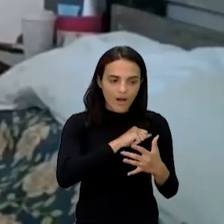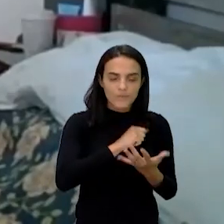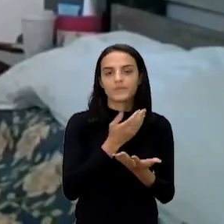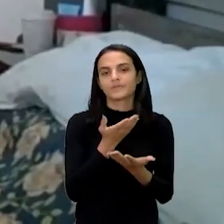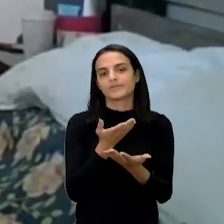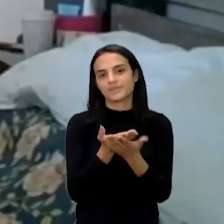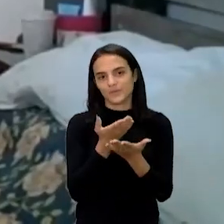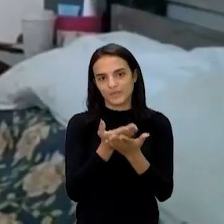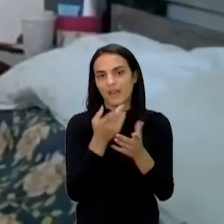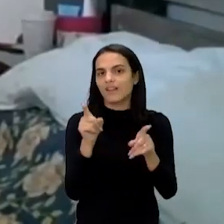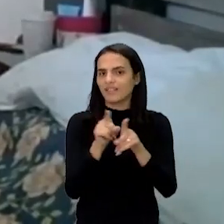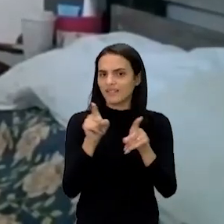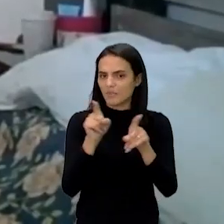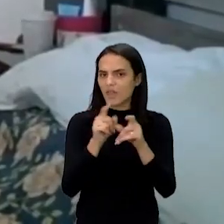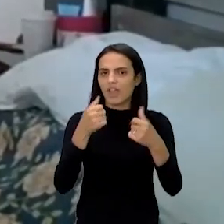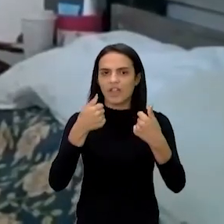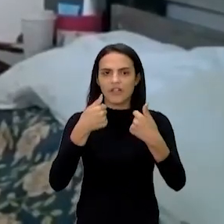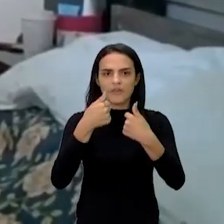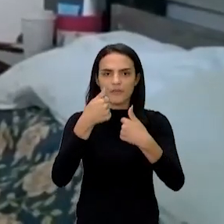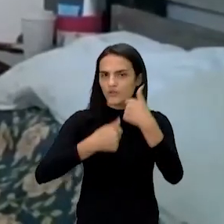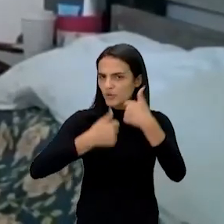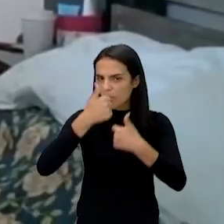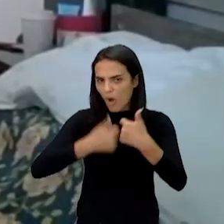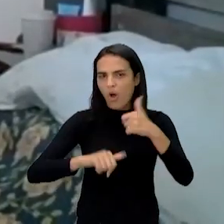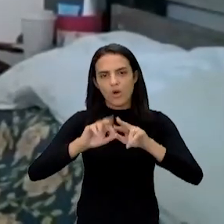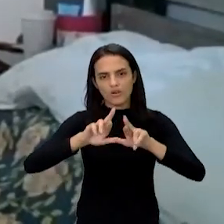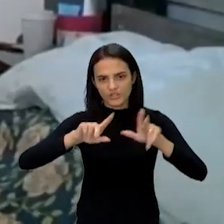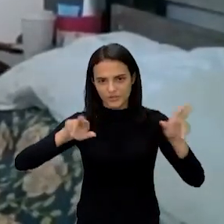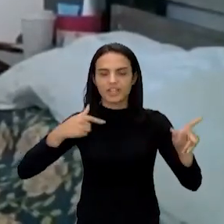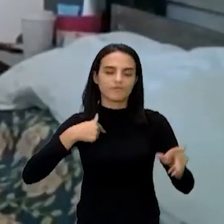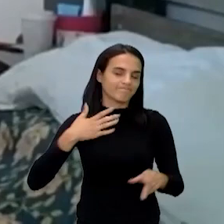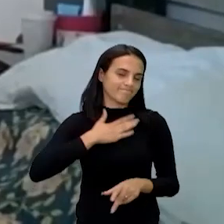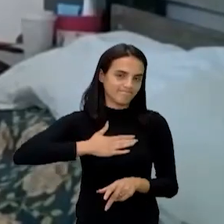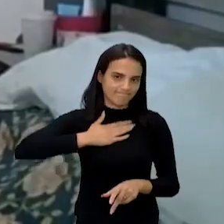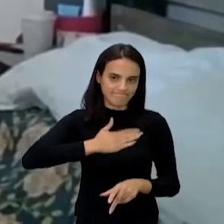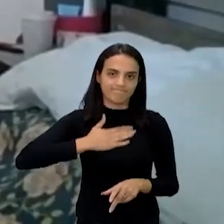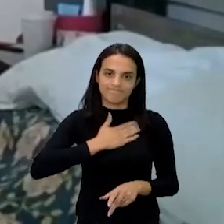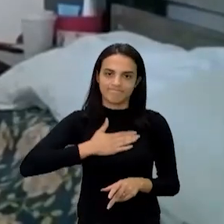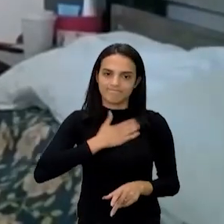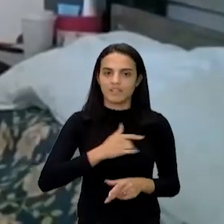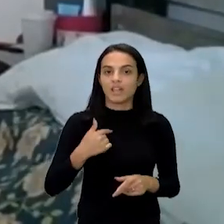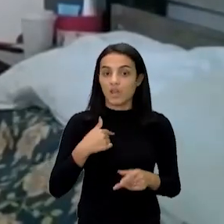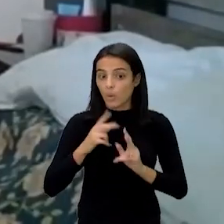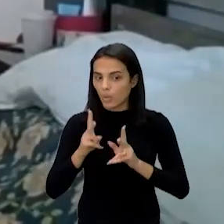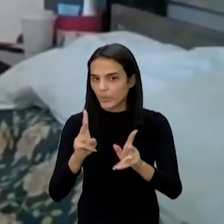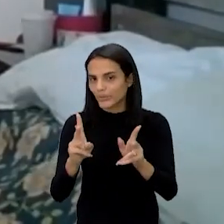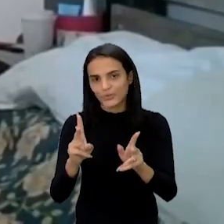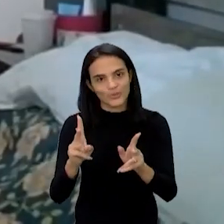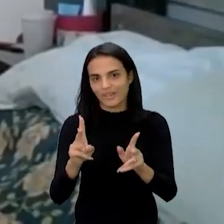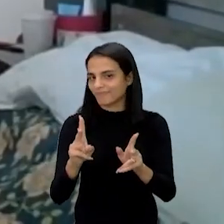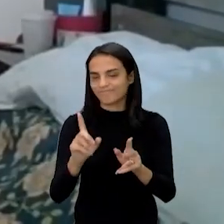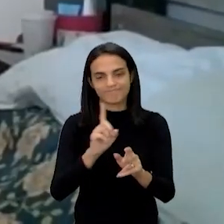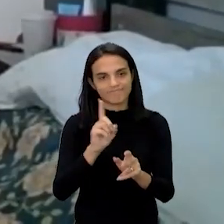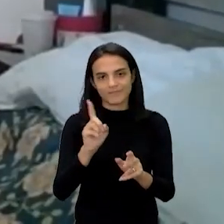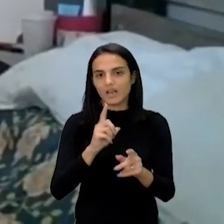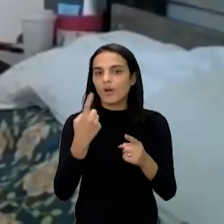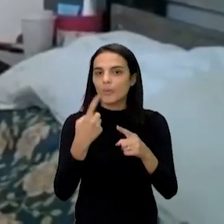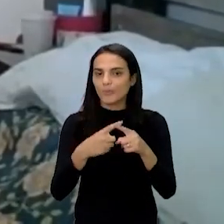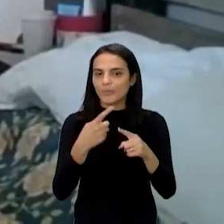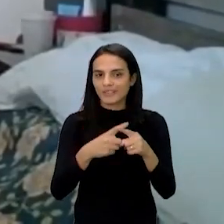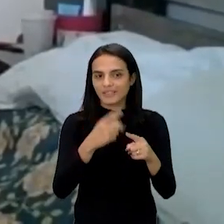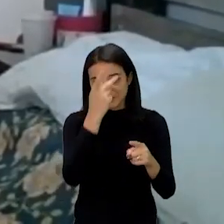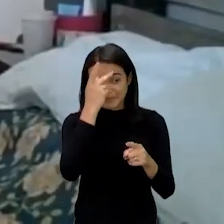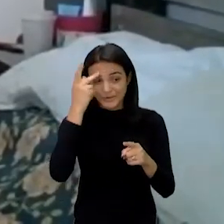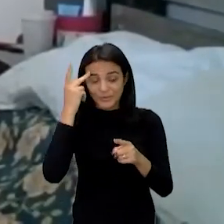muito praticar esporte. Eu fui atleta na adolescência, né? E eu resolvi não continuar no esporte por falta de incentivo, mas eu fui